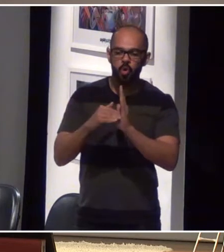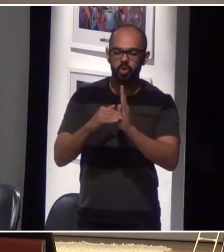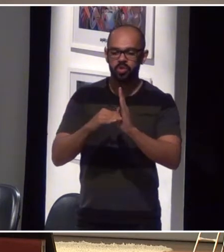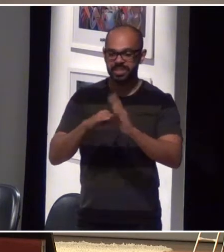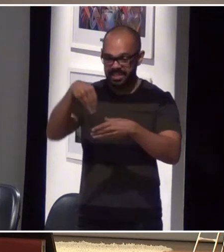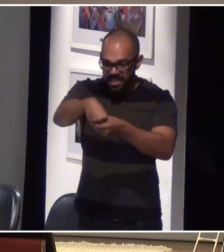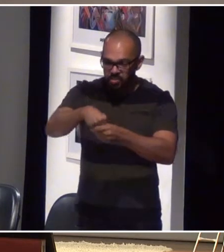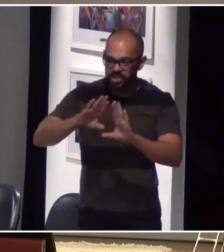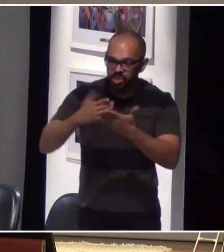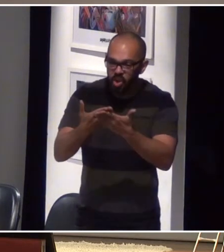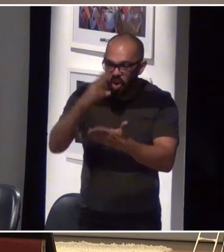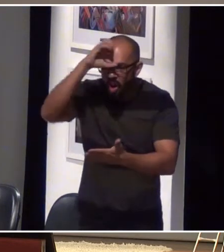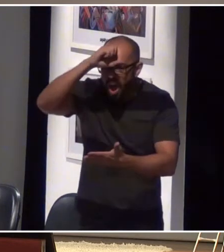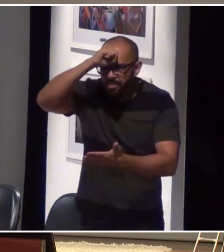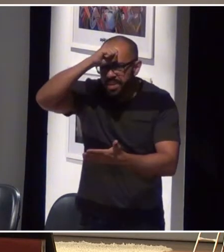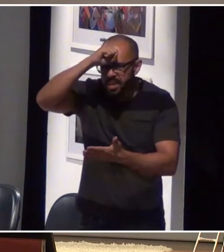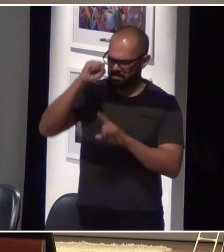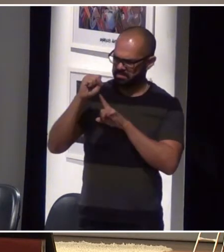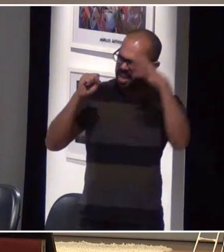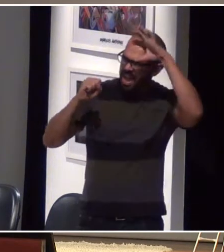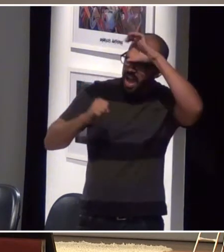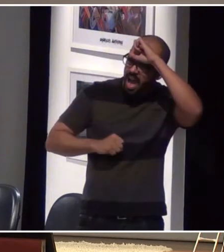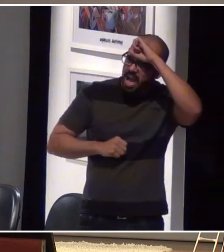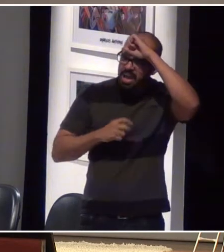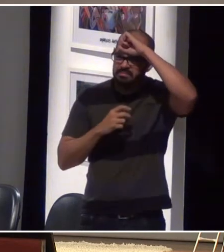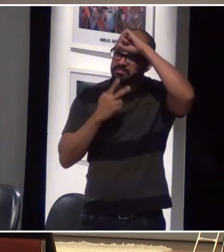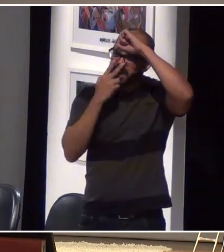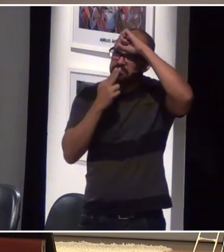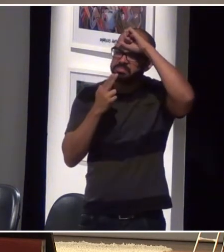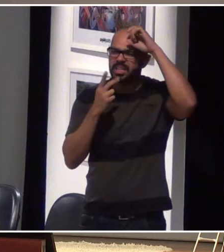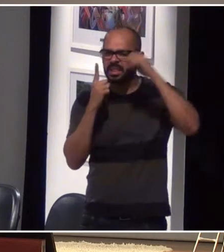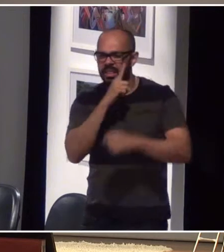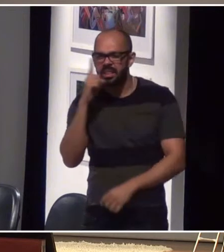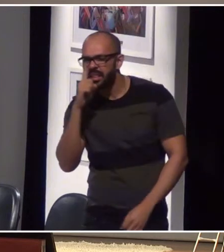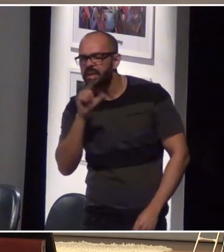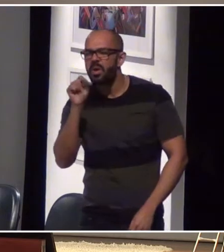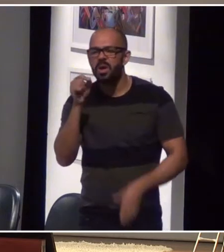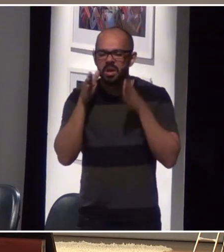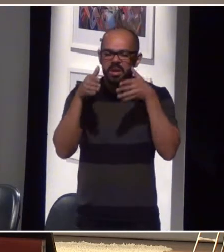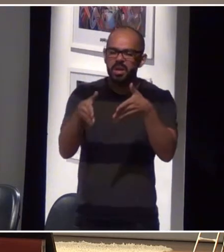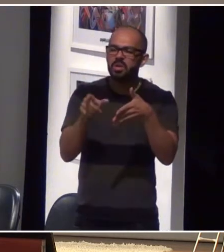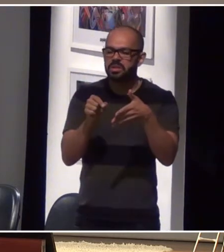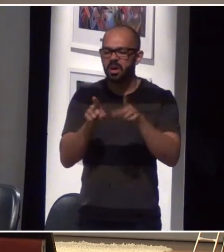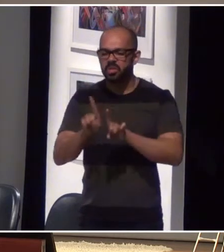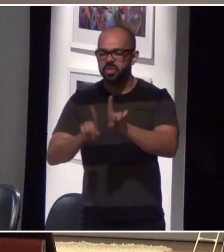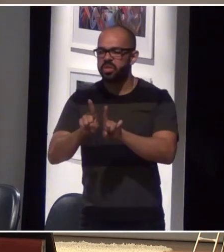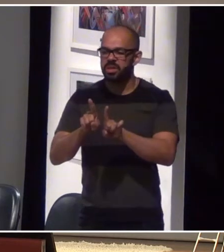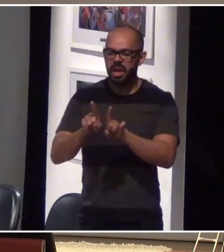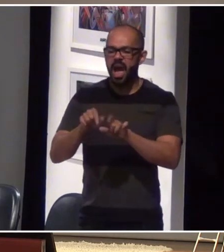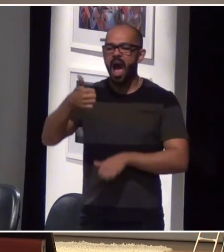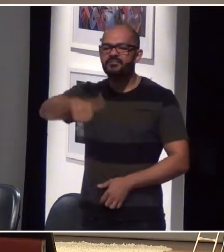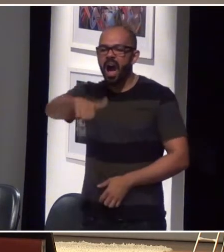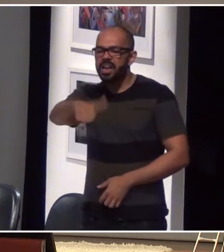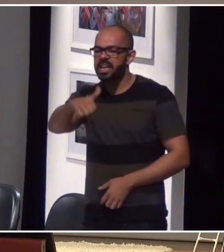escola aprendendo. Só que esse aprendendo está muito, talvez ainda restrito a questões de medição